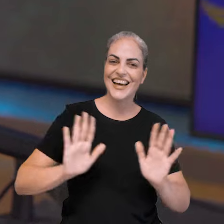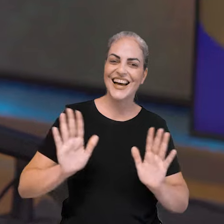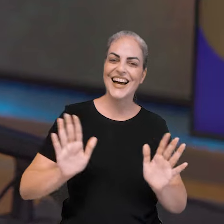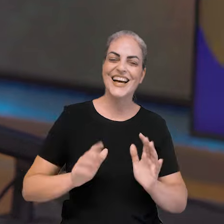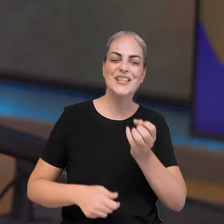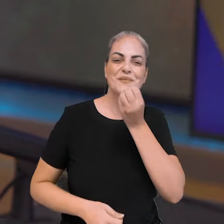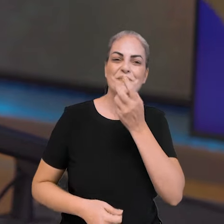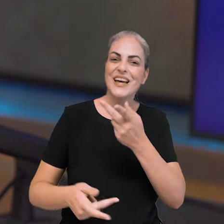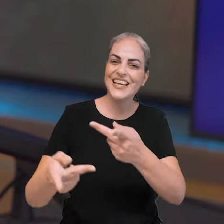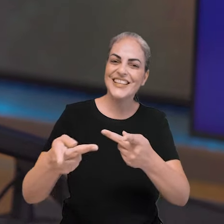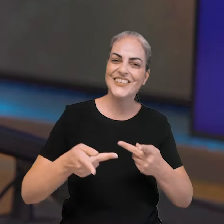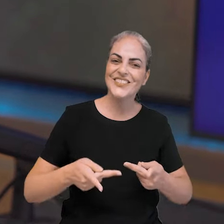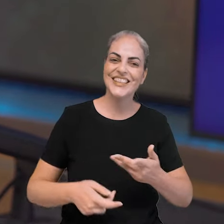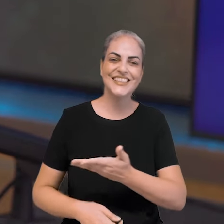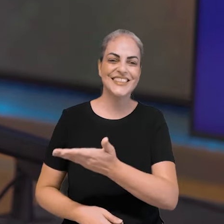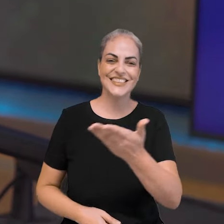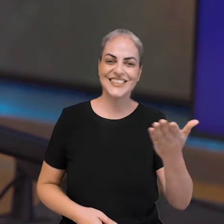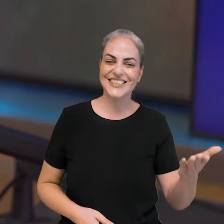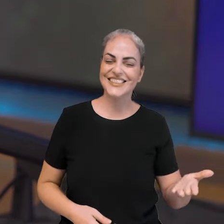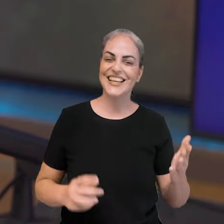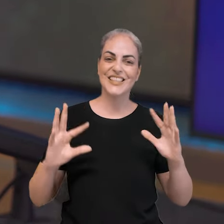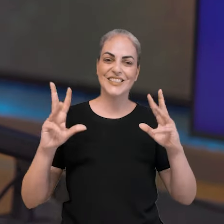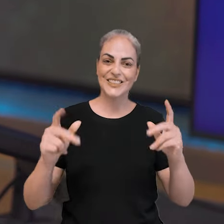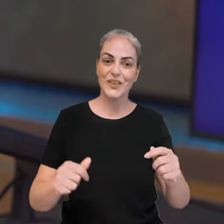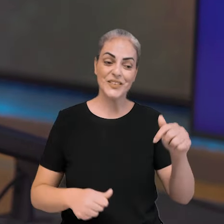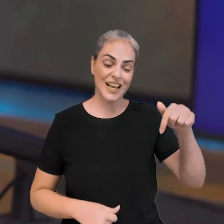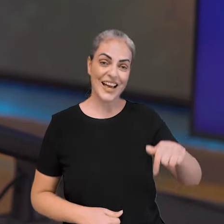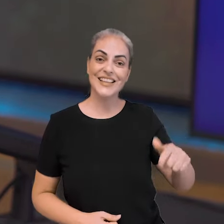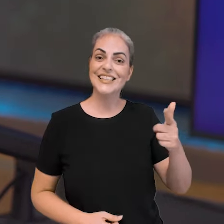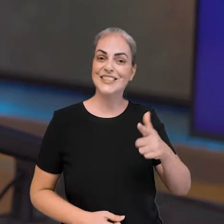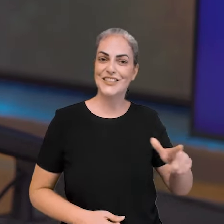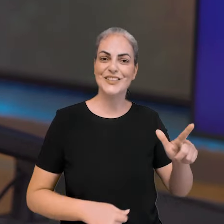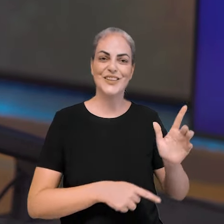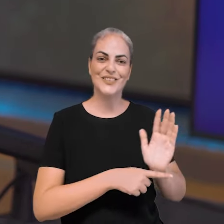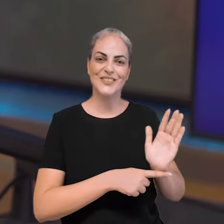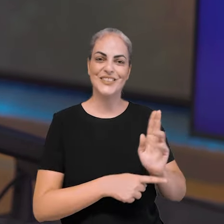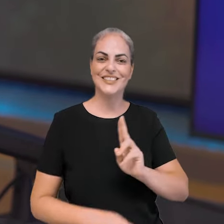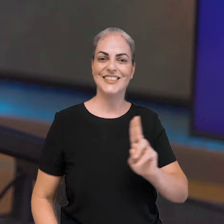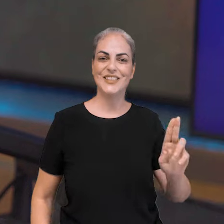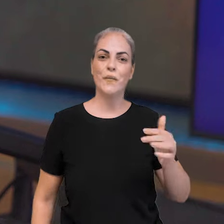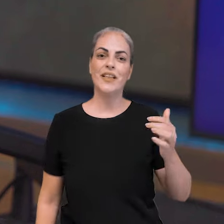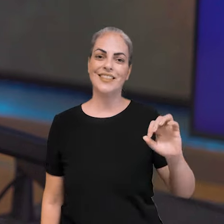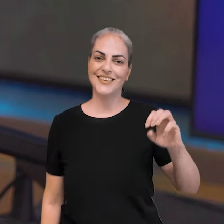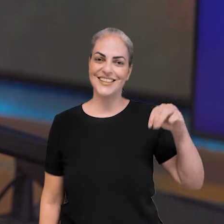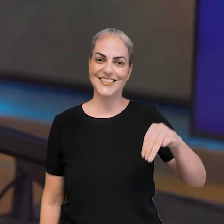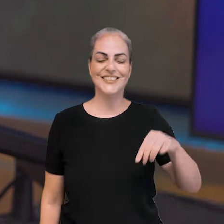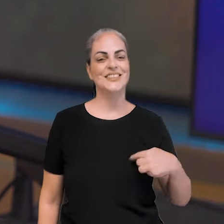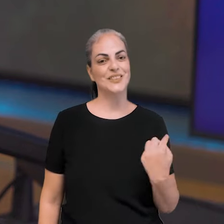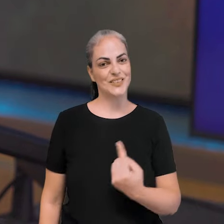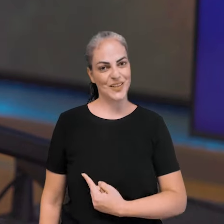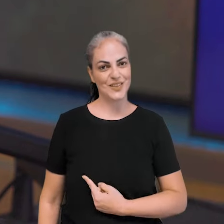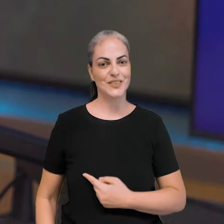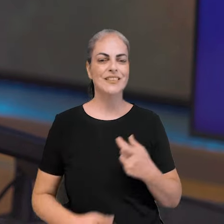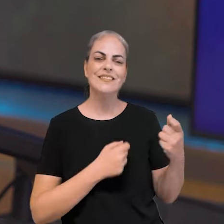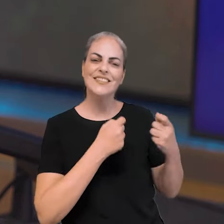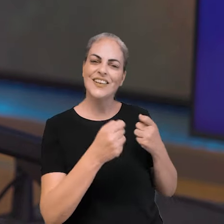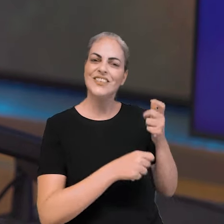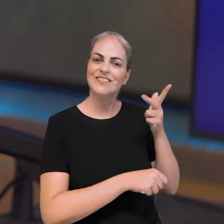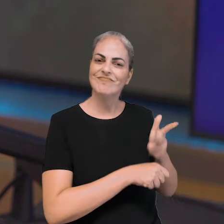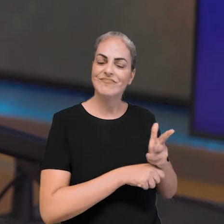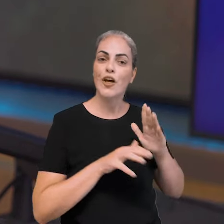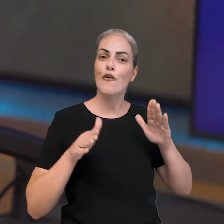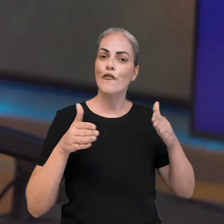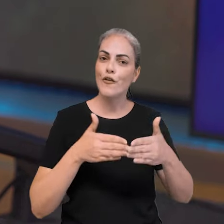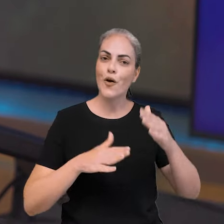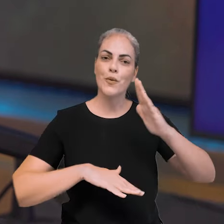Seja muito bem-vinda, seja muito bem-vindo a mais um episódio do 10 Minutinhos da Gente, um videocast dedicado a